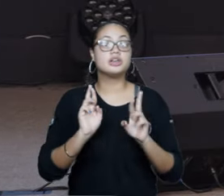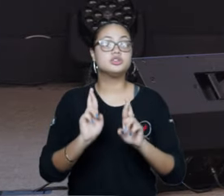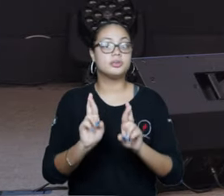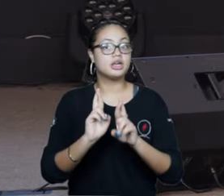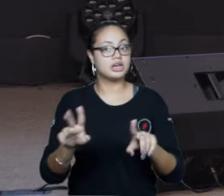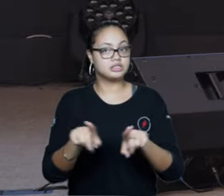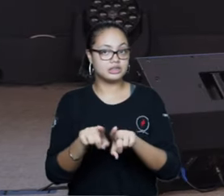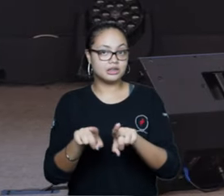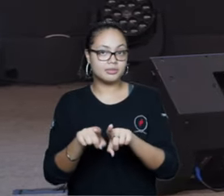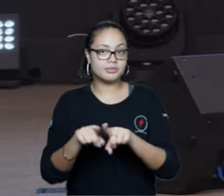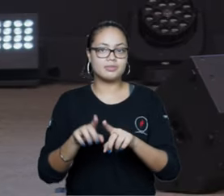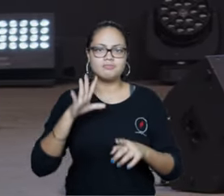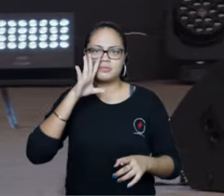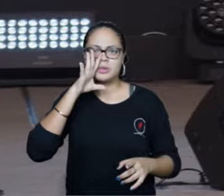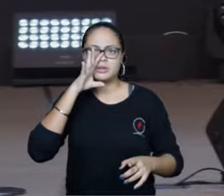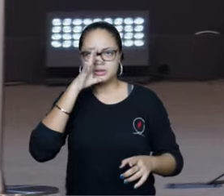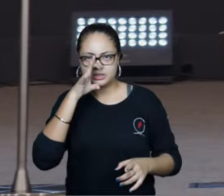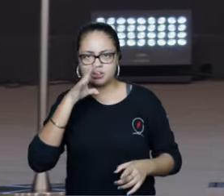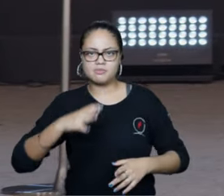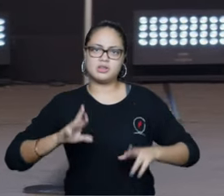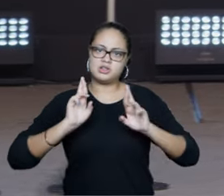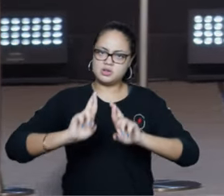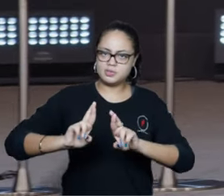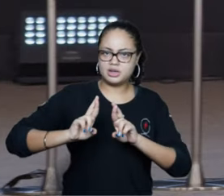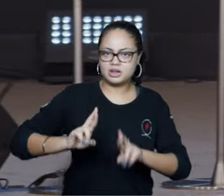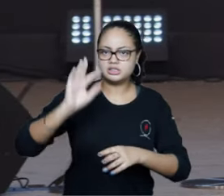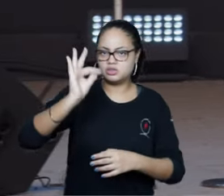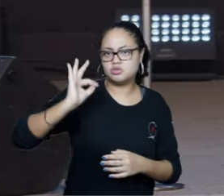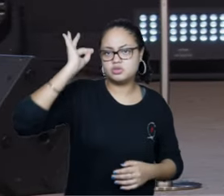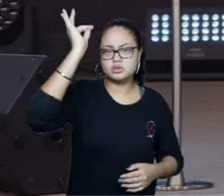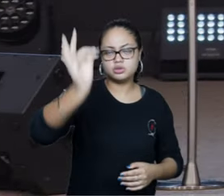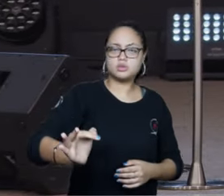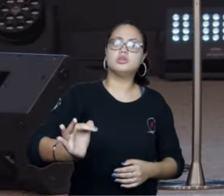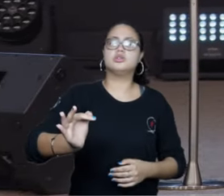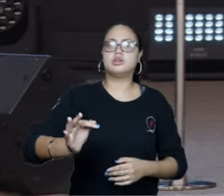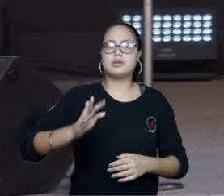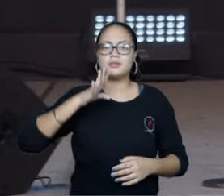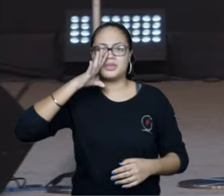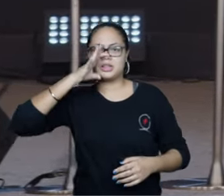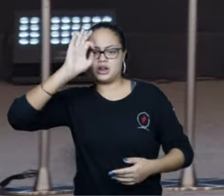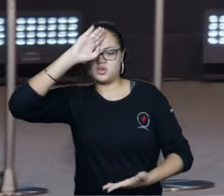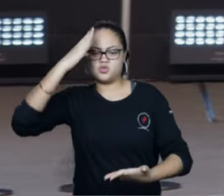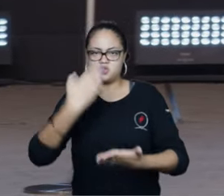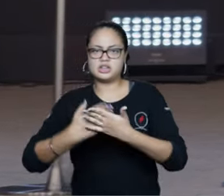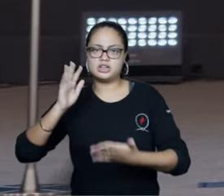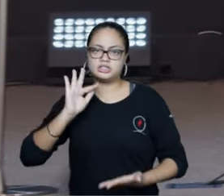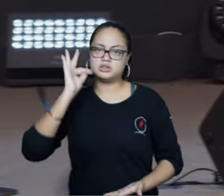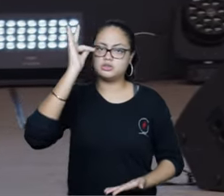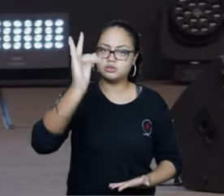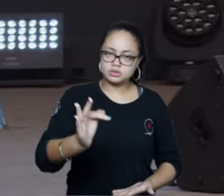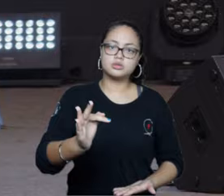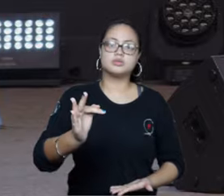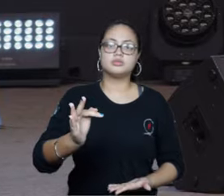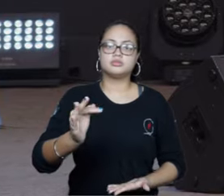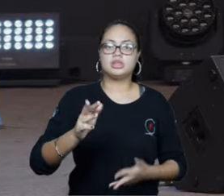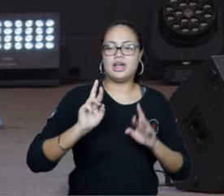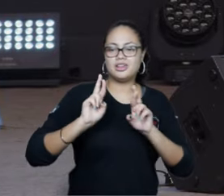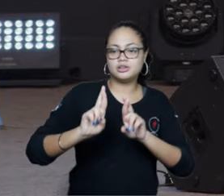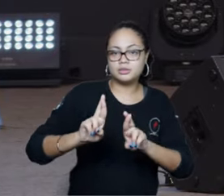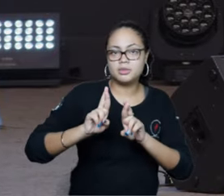a perseverante perseverança no futuro a perseverante confiança no futuro Esperança